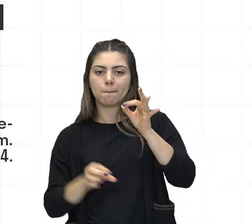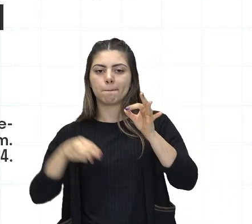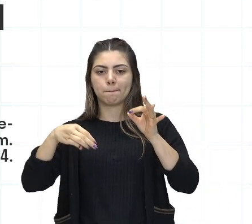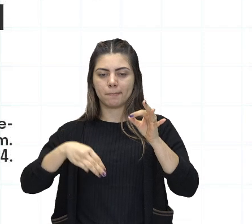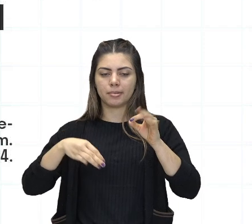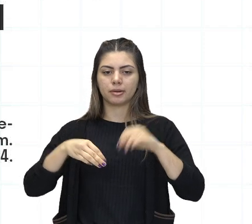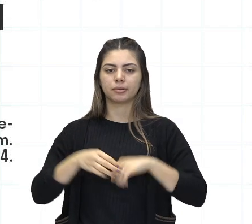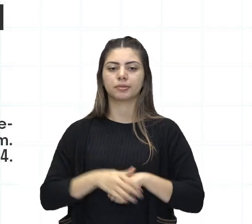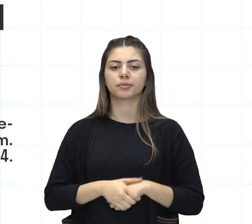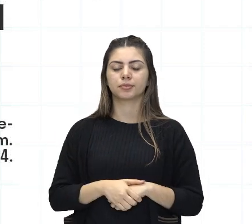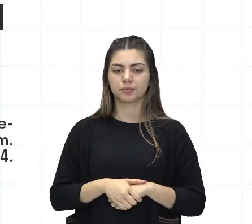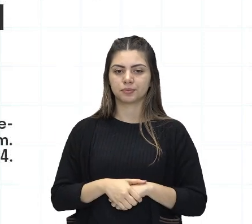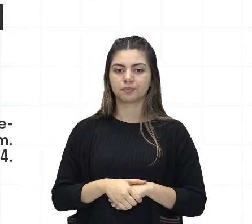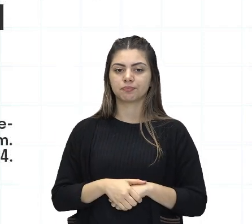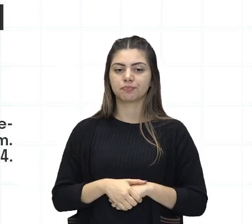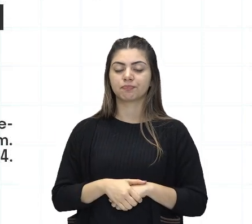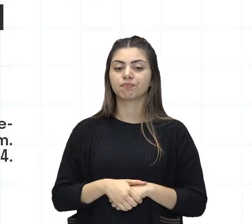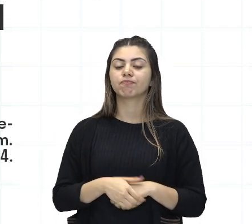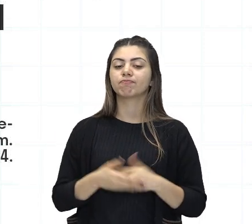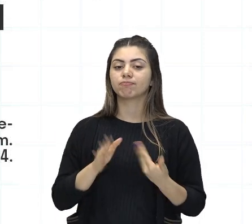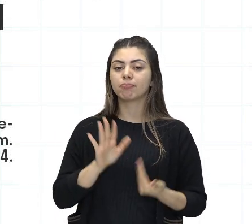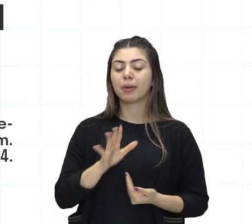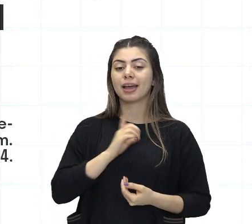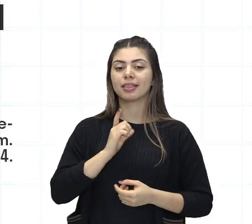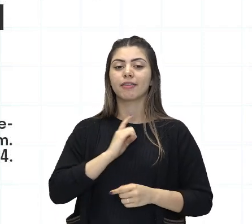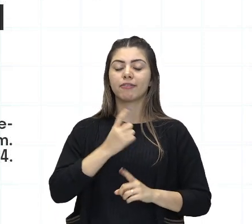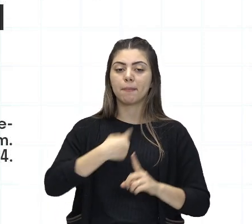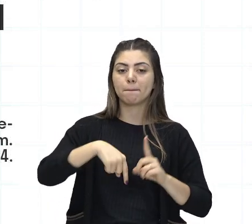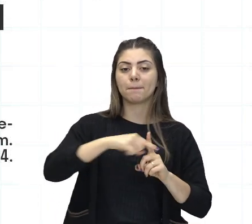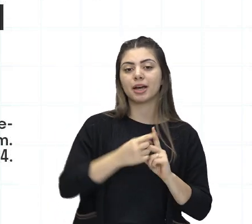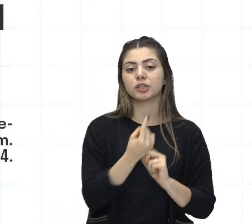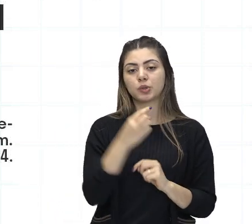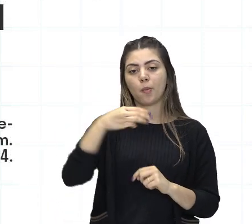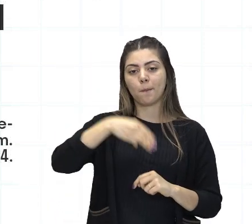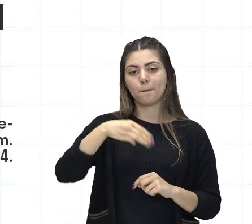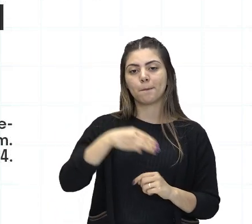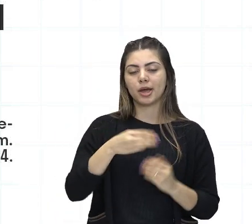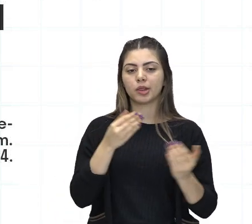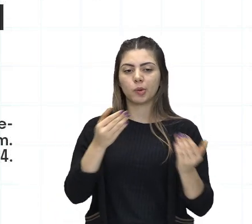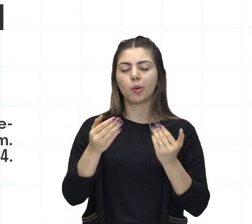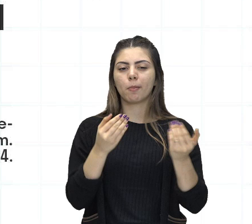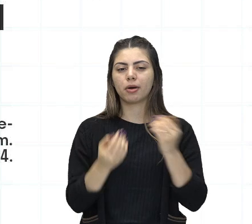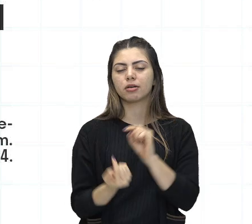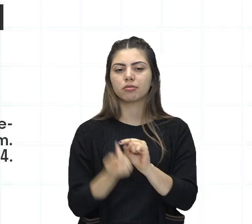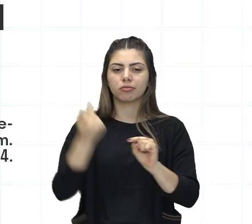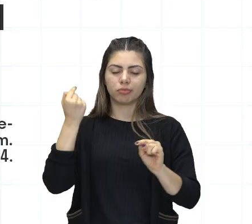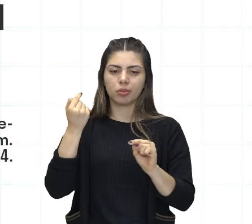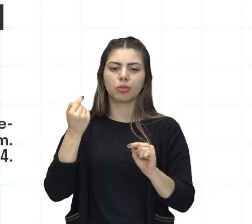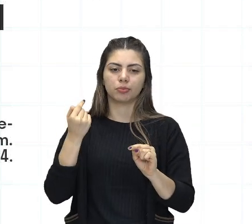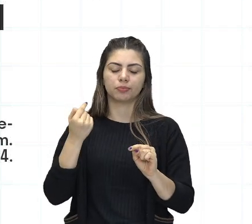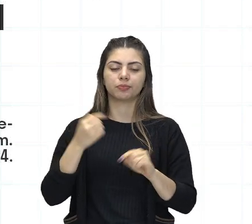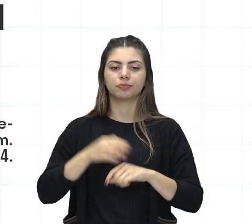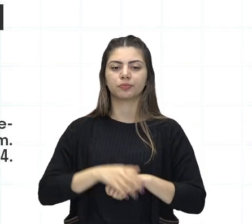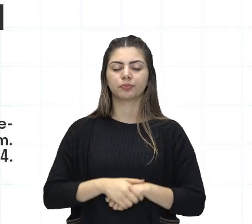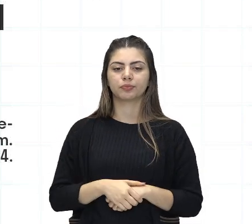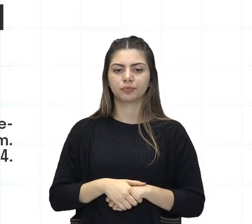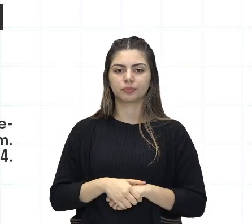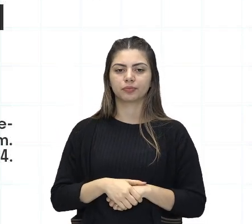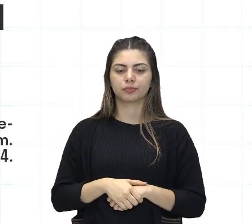19,8 metros, mais de 1 metro acima do normal para o